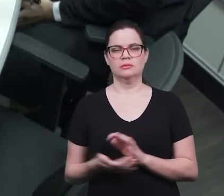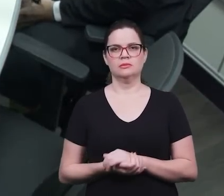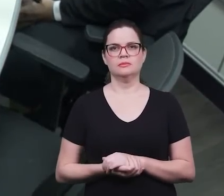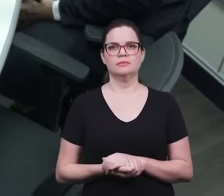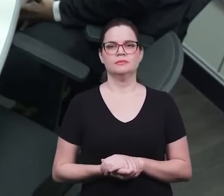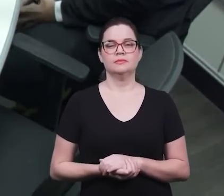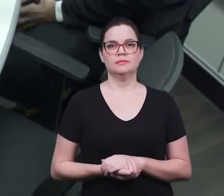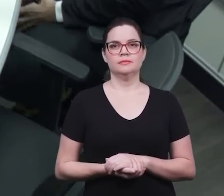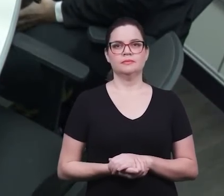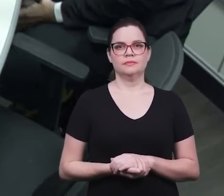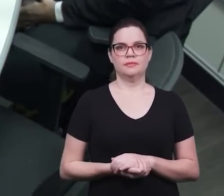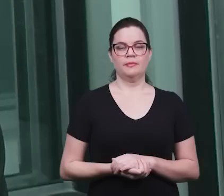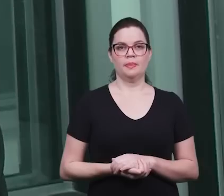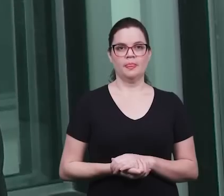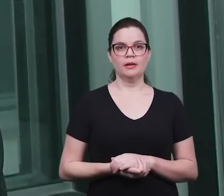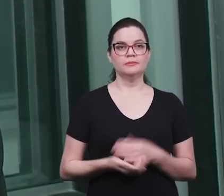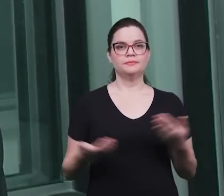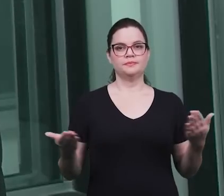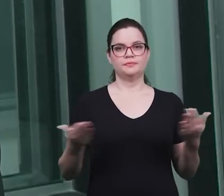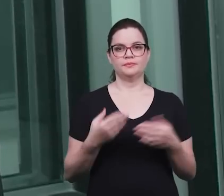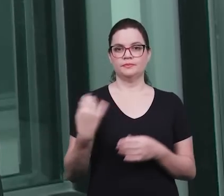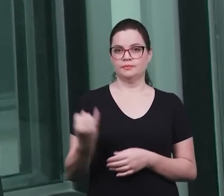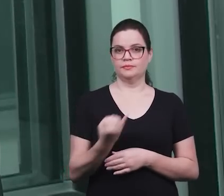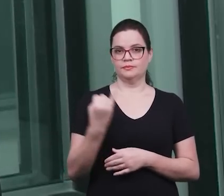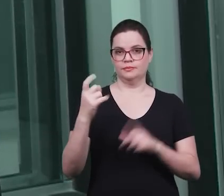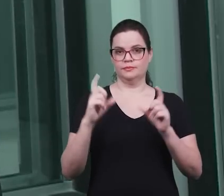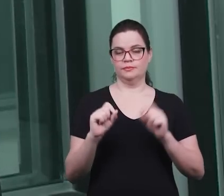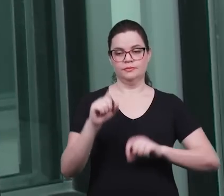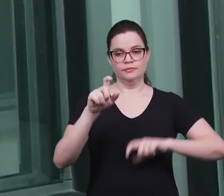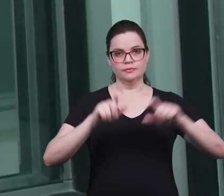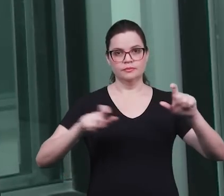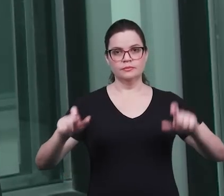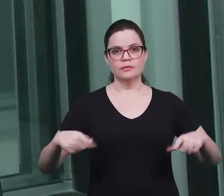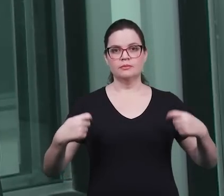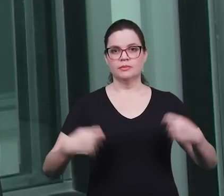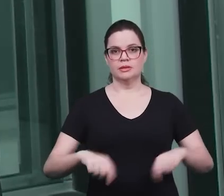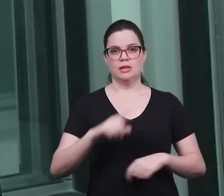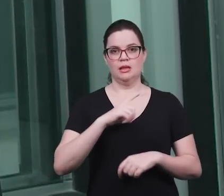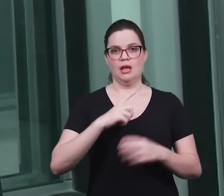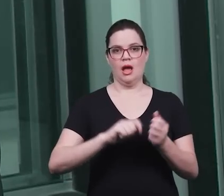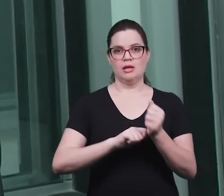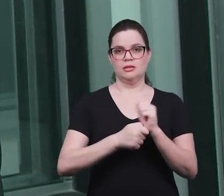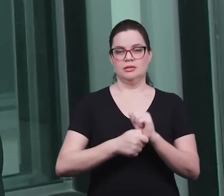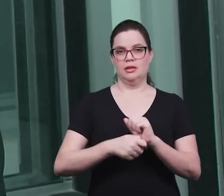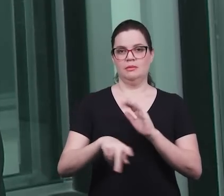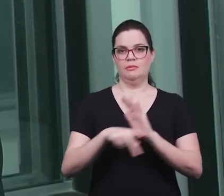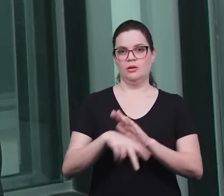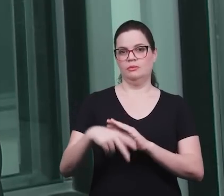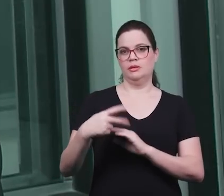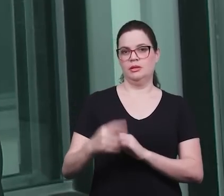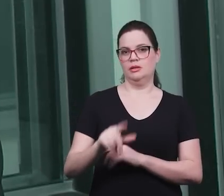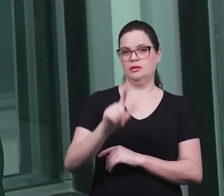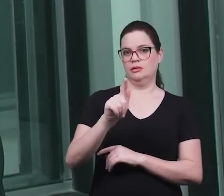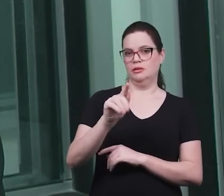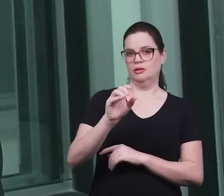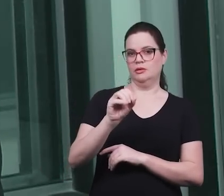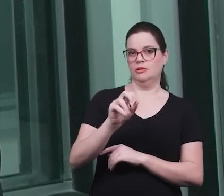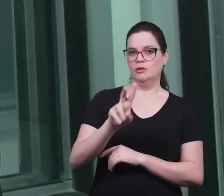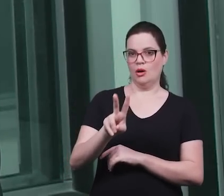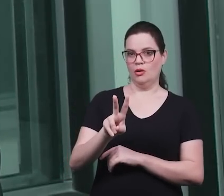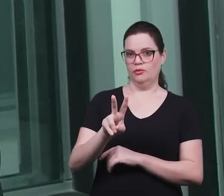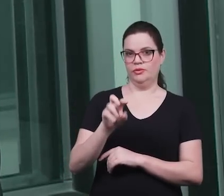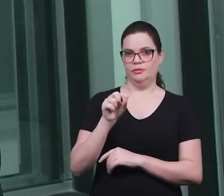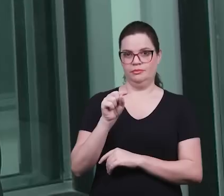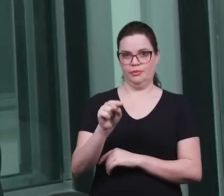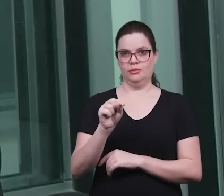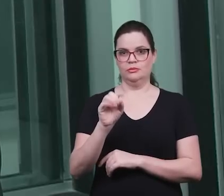Hoje, primeiramente, é importantíssimo que o segurado ou o cidadão tenha a senha .gov dele. Quando ele acessa essa plataforma, ele vai